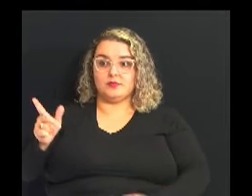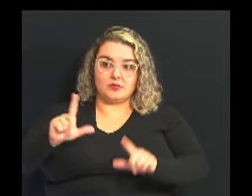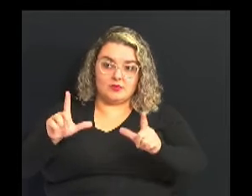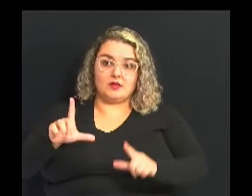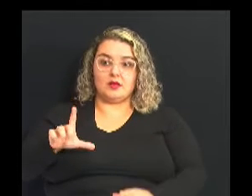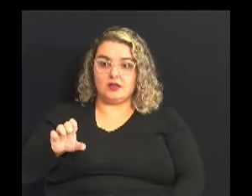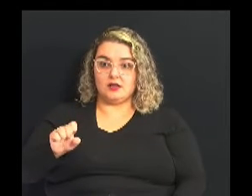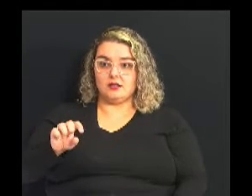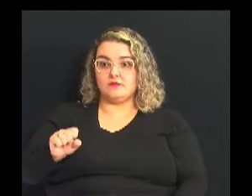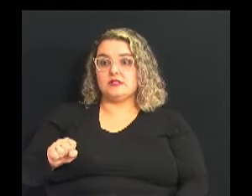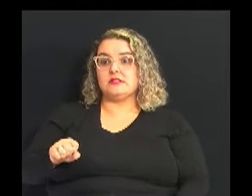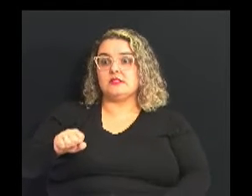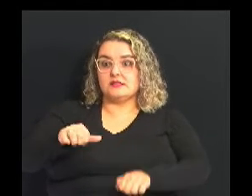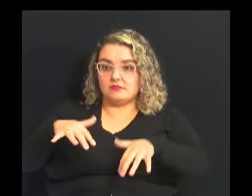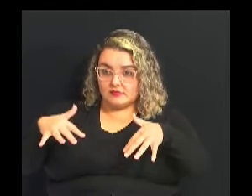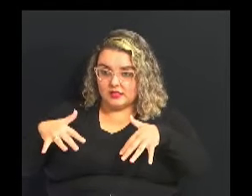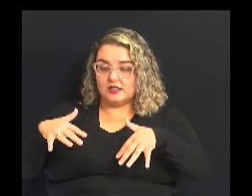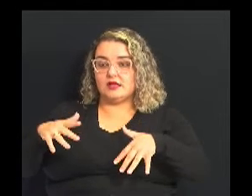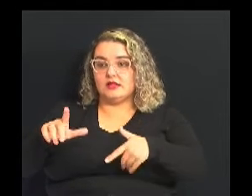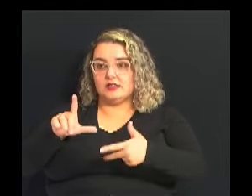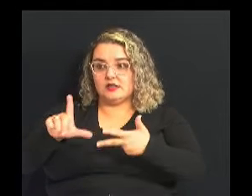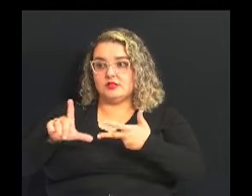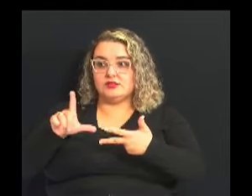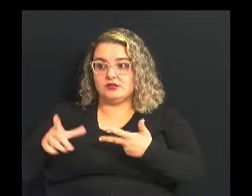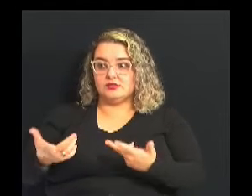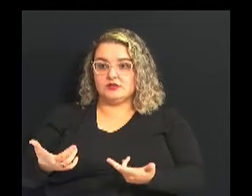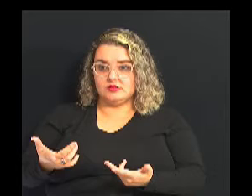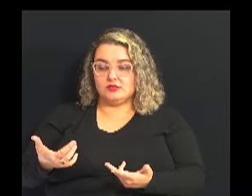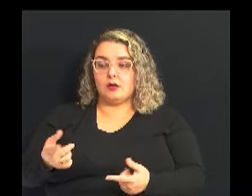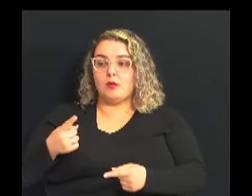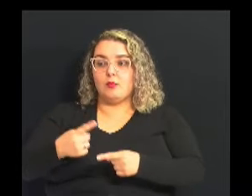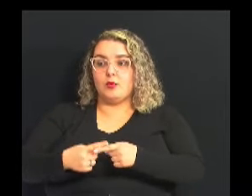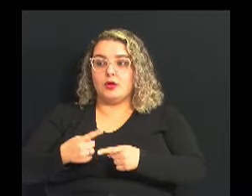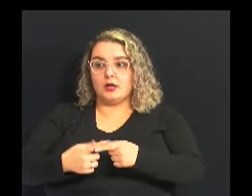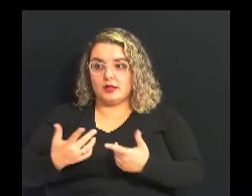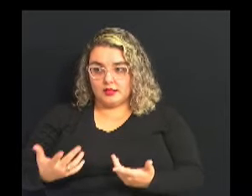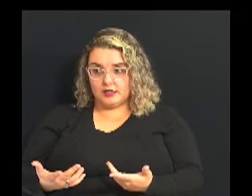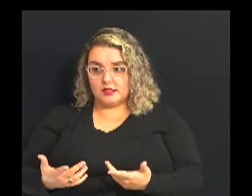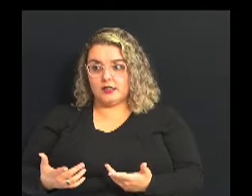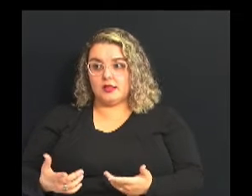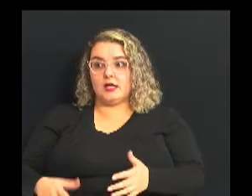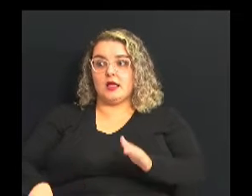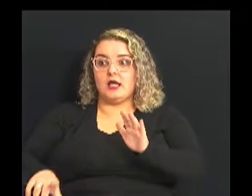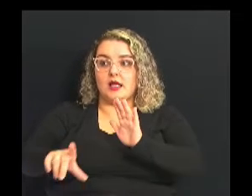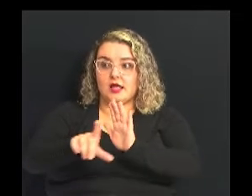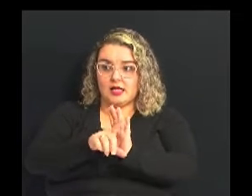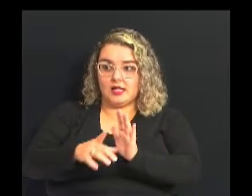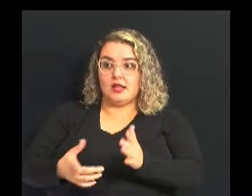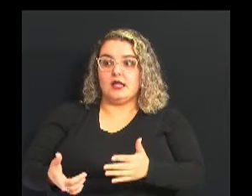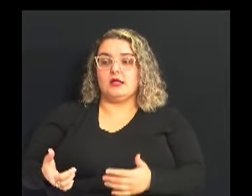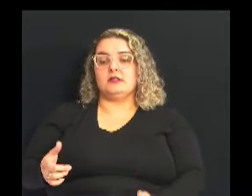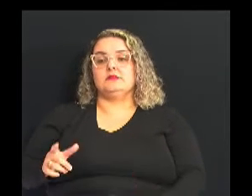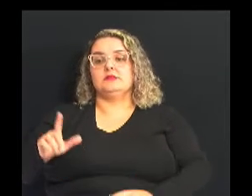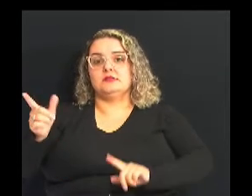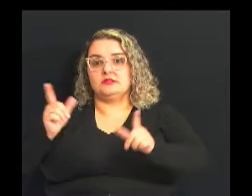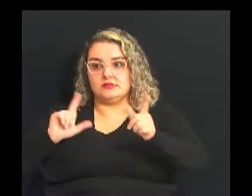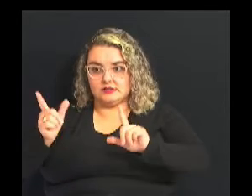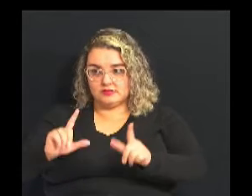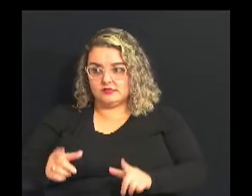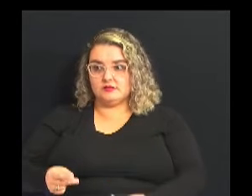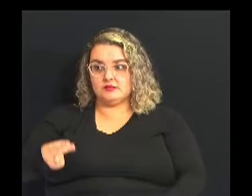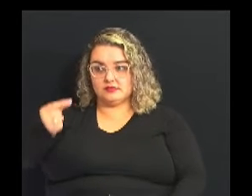Assembleia Legislativa. E por quê? A lei das TVs legislativas da época, né, ela já estabelecia desde